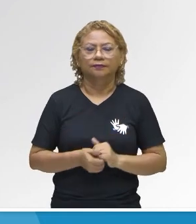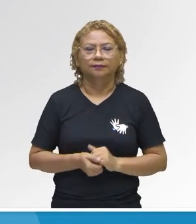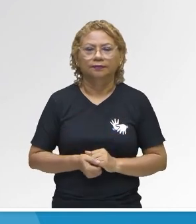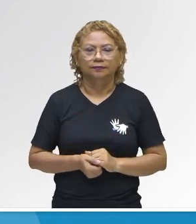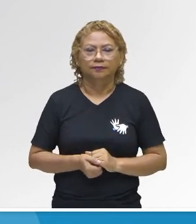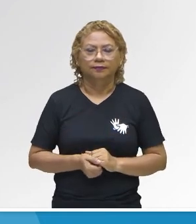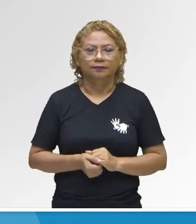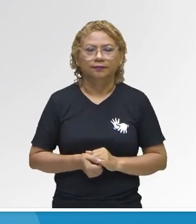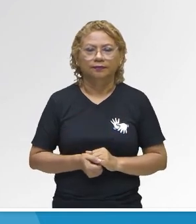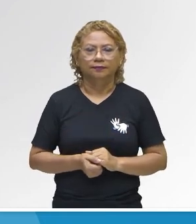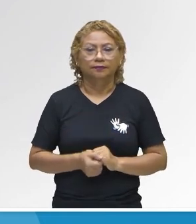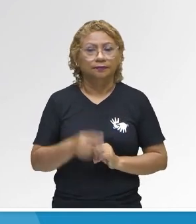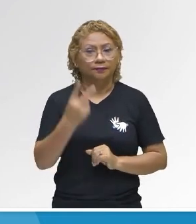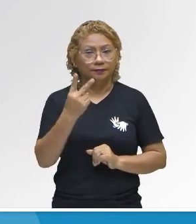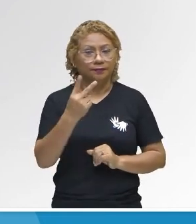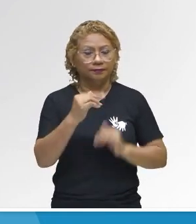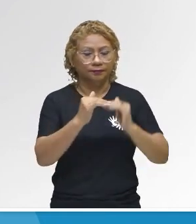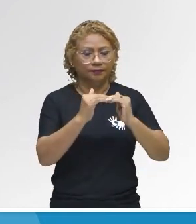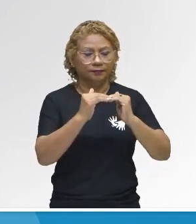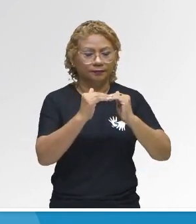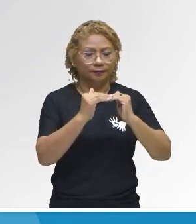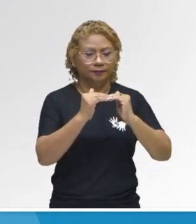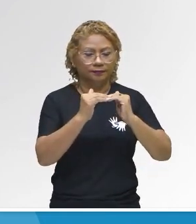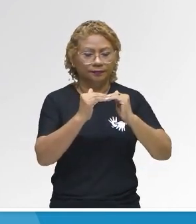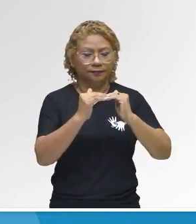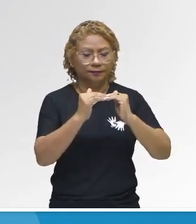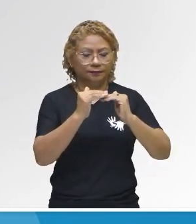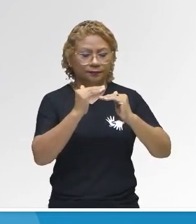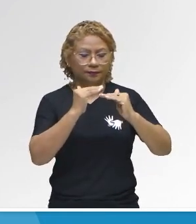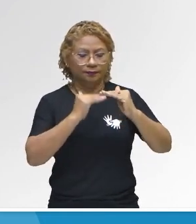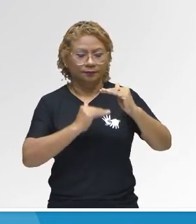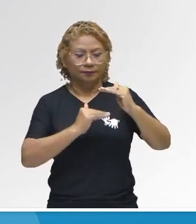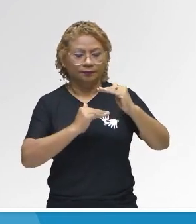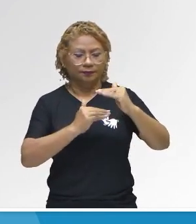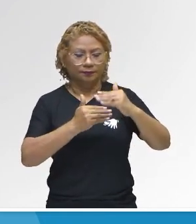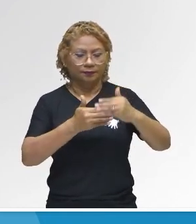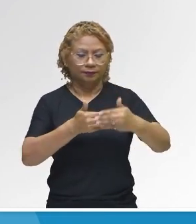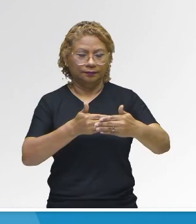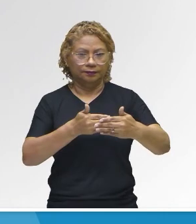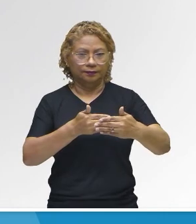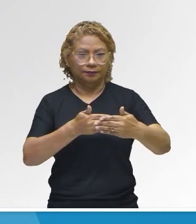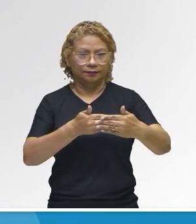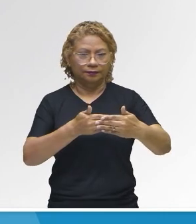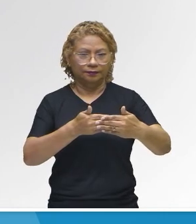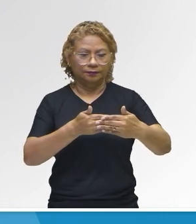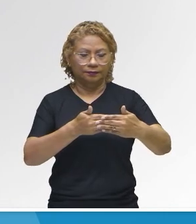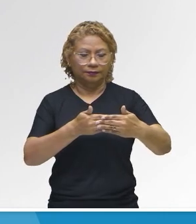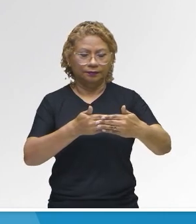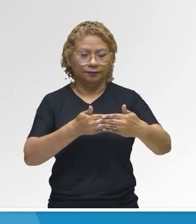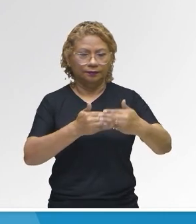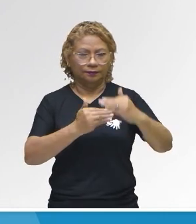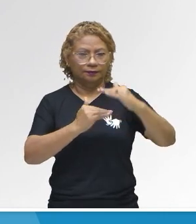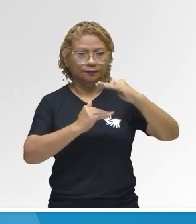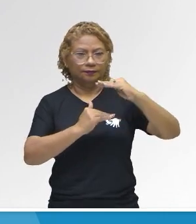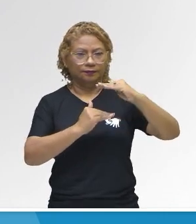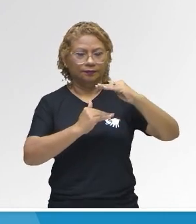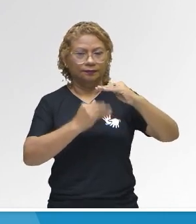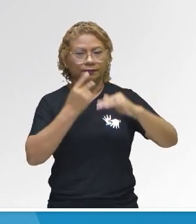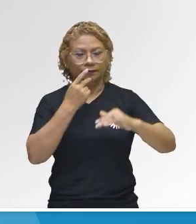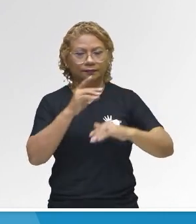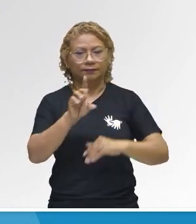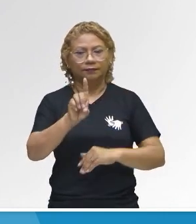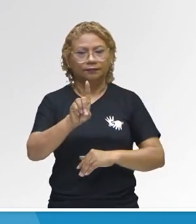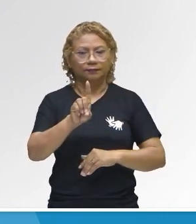dois planos, tá? Imagina dois planos aí, um de frente para o outro. Eu tenho essa distância, que eu vou chamar aqui de D1, distância